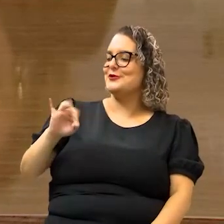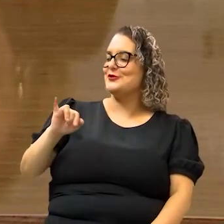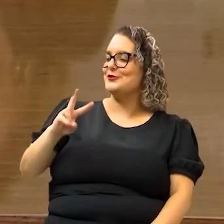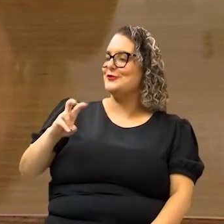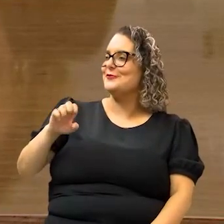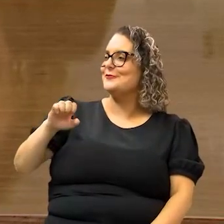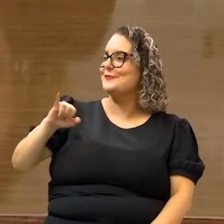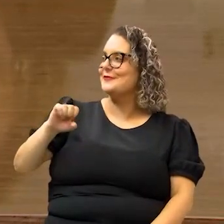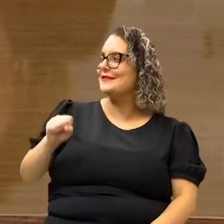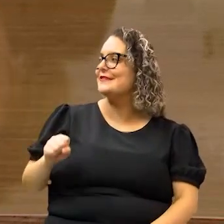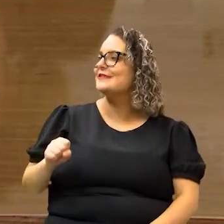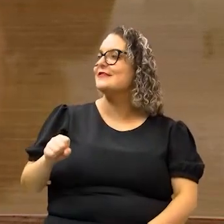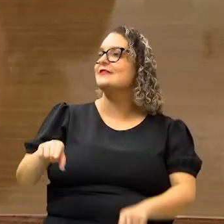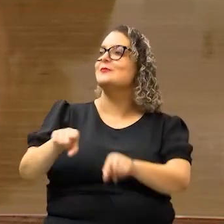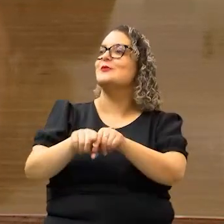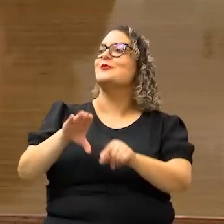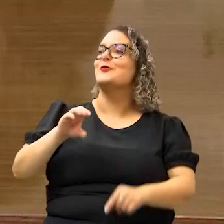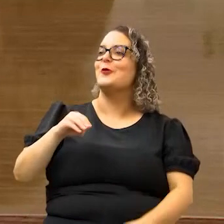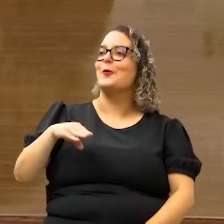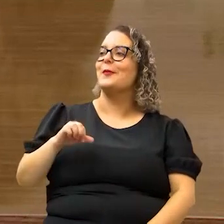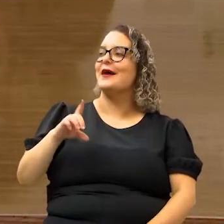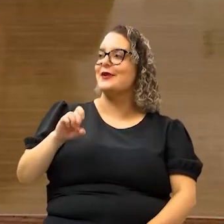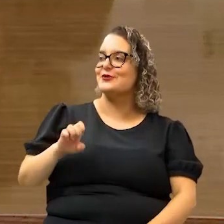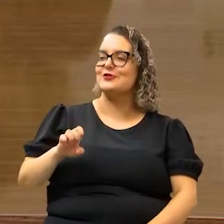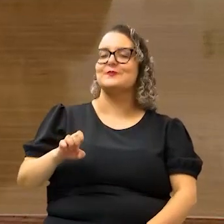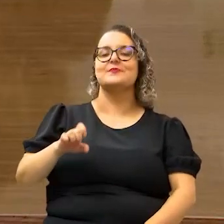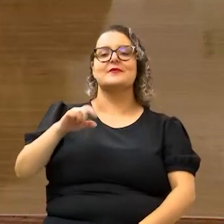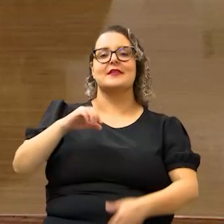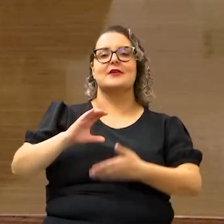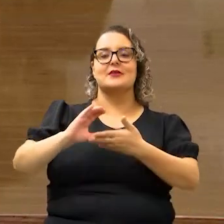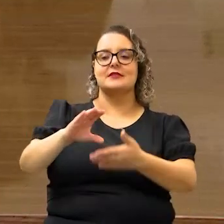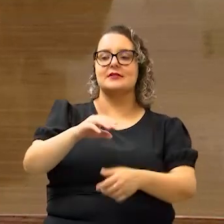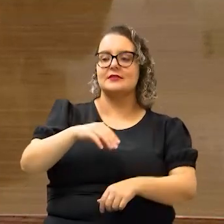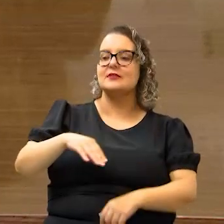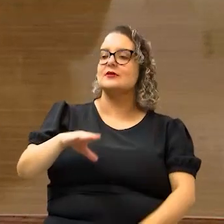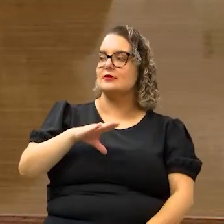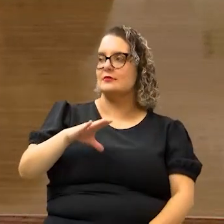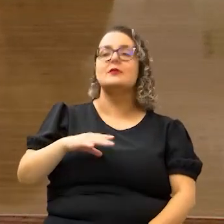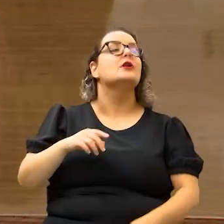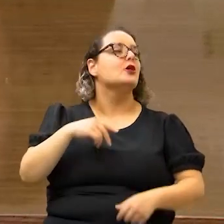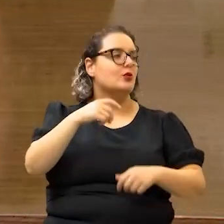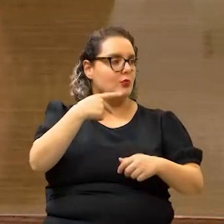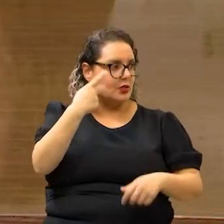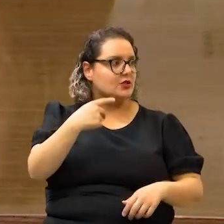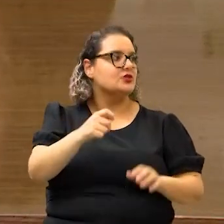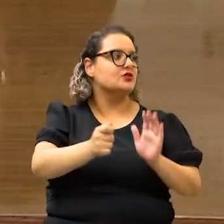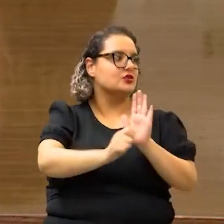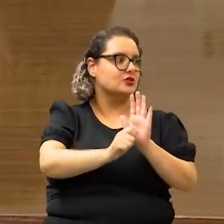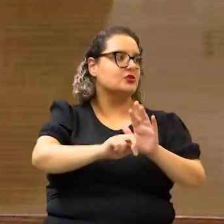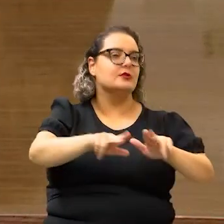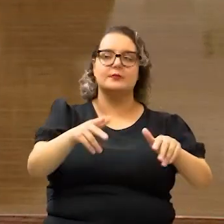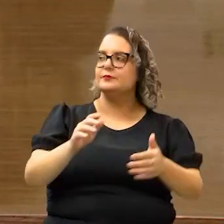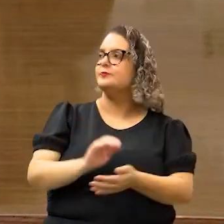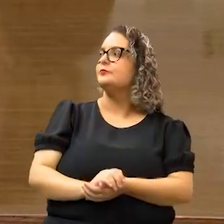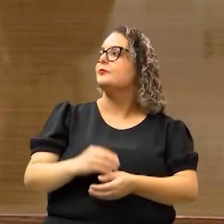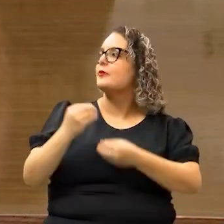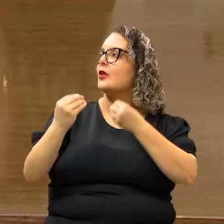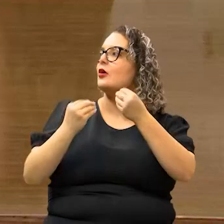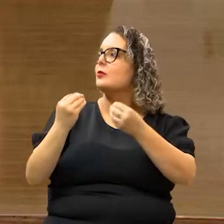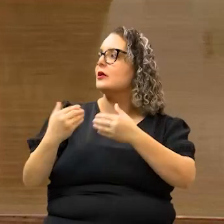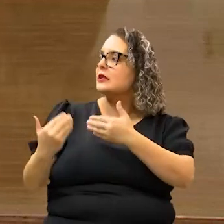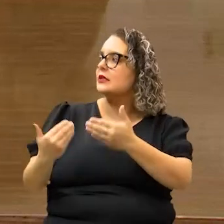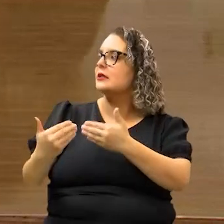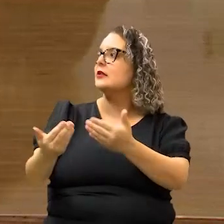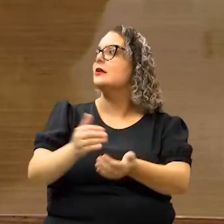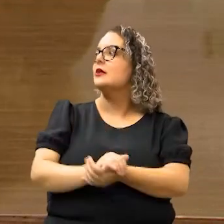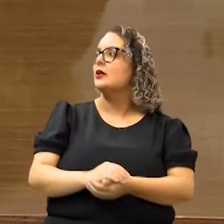revendedores de combustíveis aqui na nossa região, e o COMAD, que é o Conselho Municipal, né, de Política sobre Drogas.